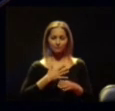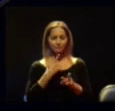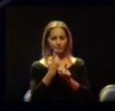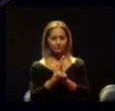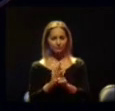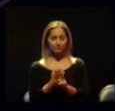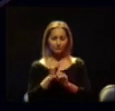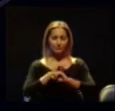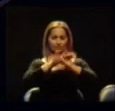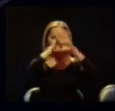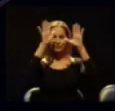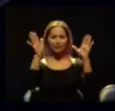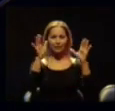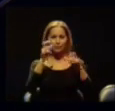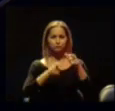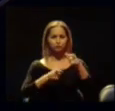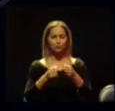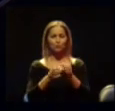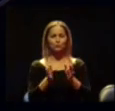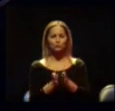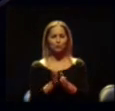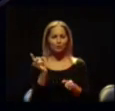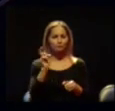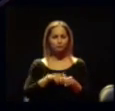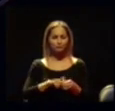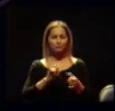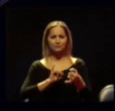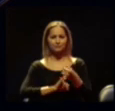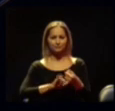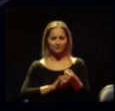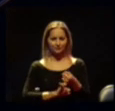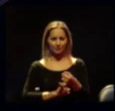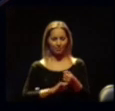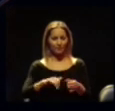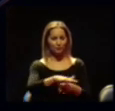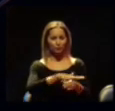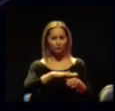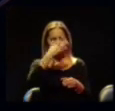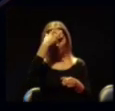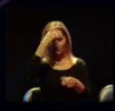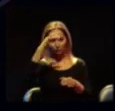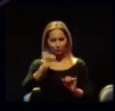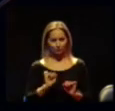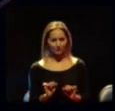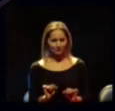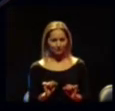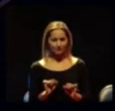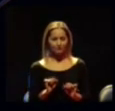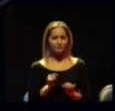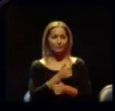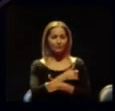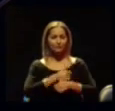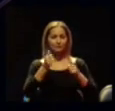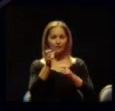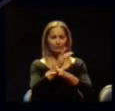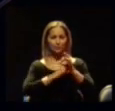e, claro, todos os membros do movimento associativo do Concelho de Setúbal. A Cidade Europeia do